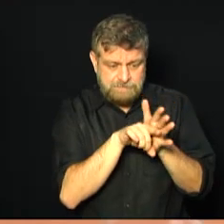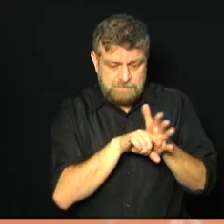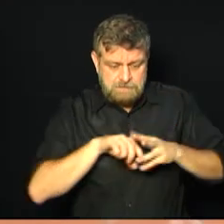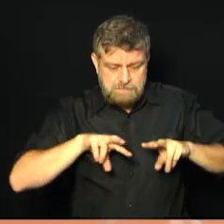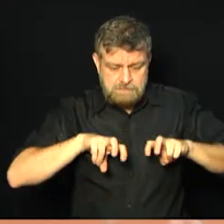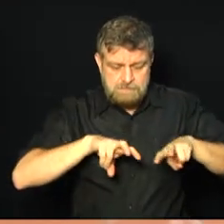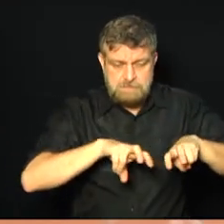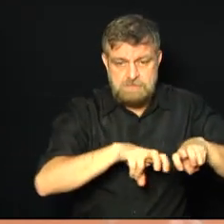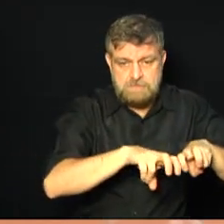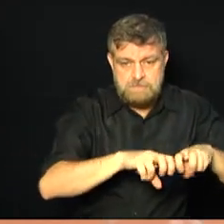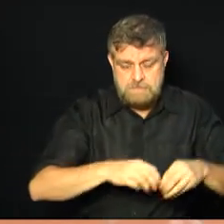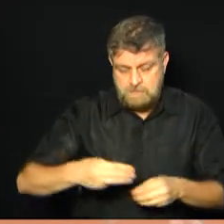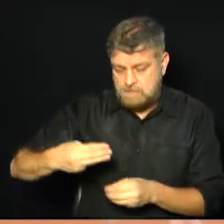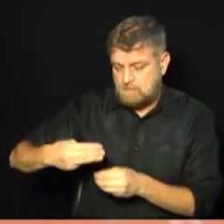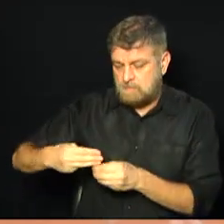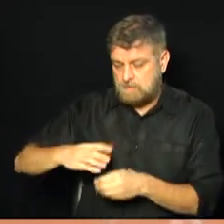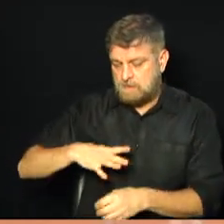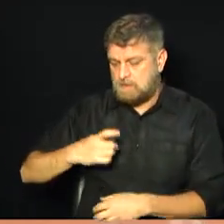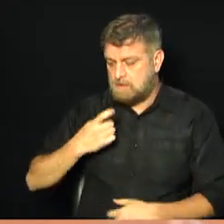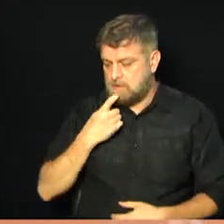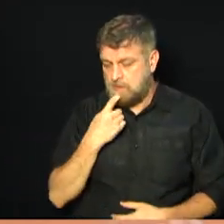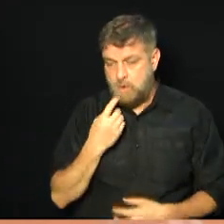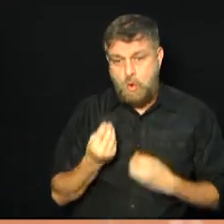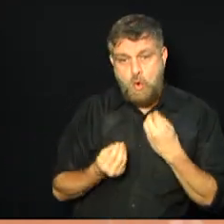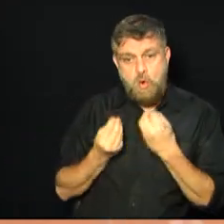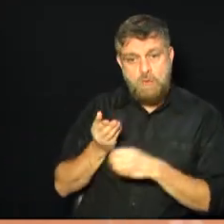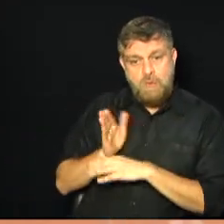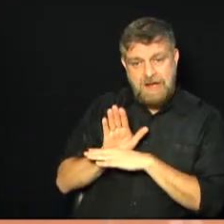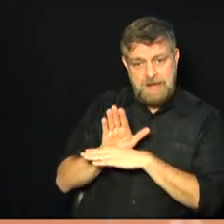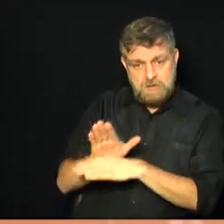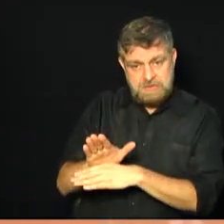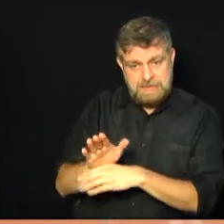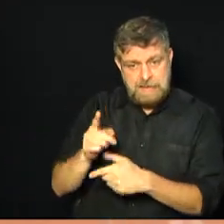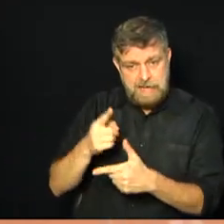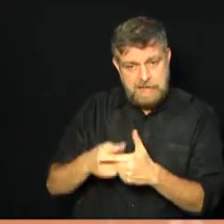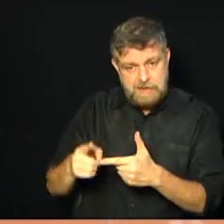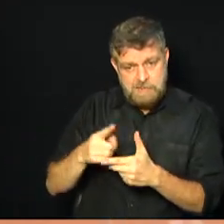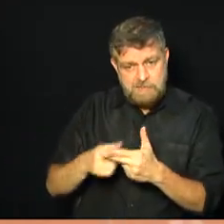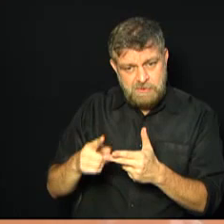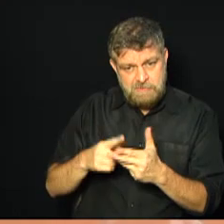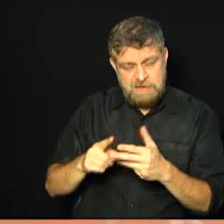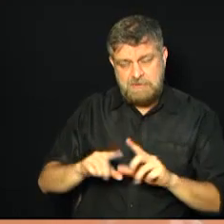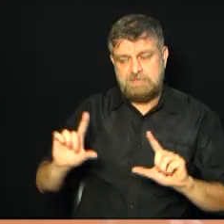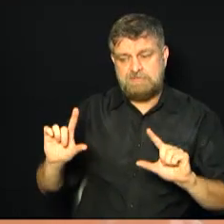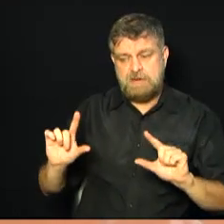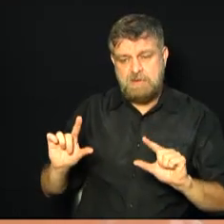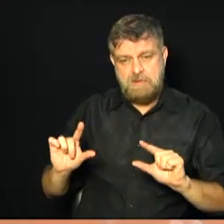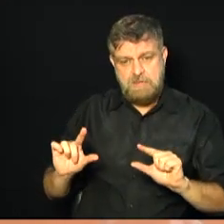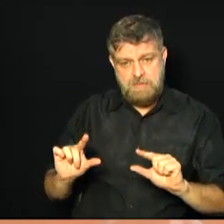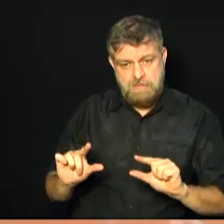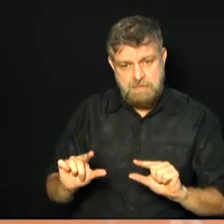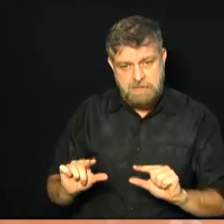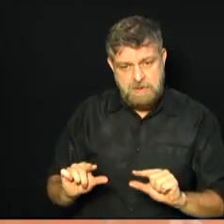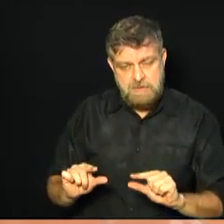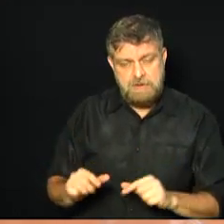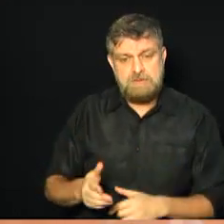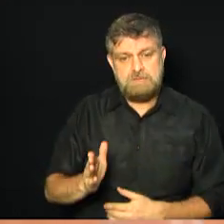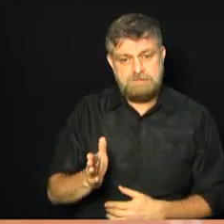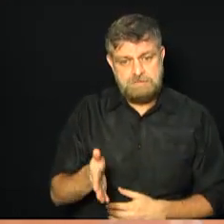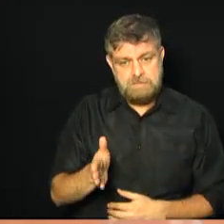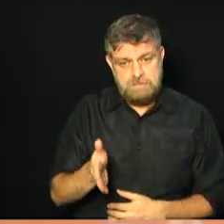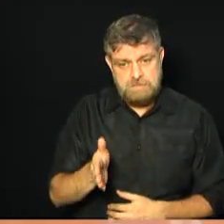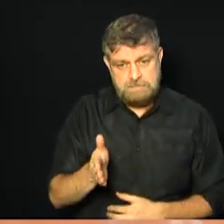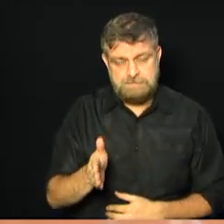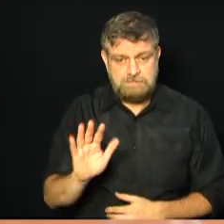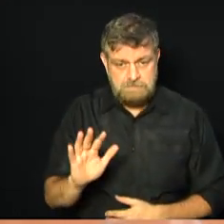trazer para o município ferramentas que possam ajudar e minimizar o problema que isso também possa gerar, que já